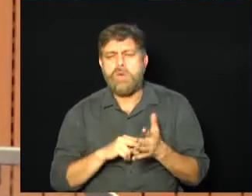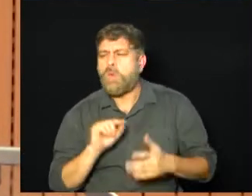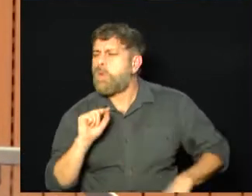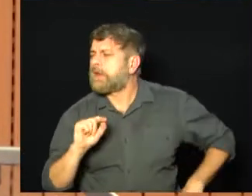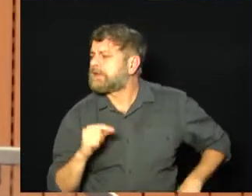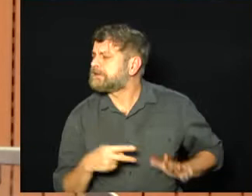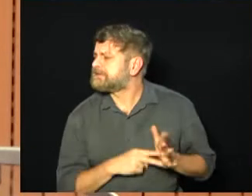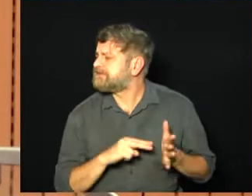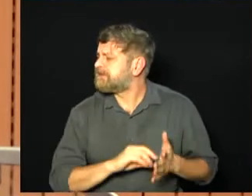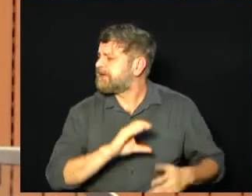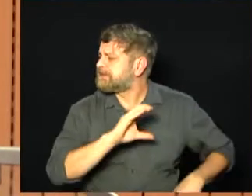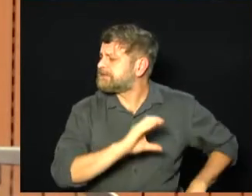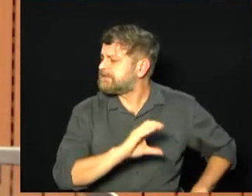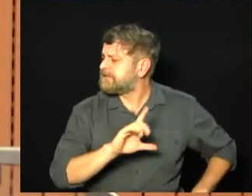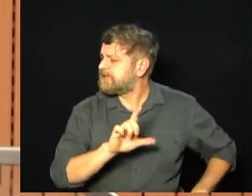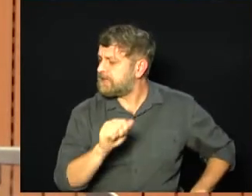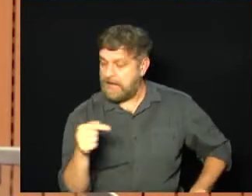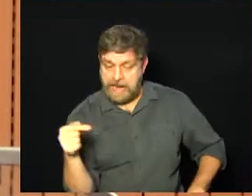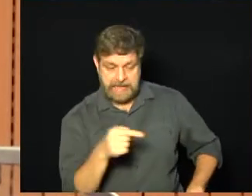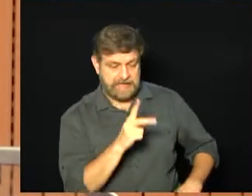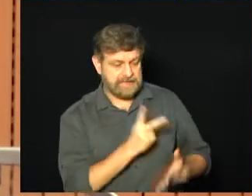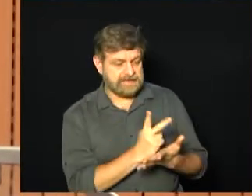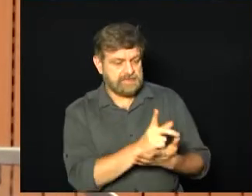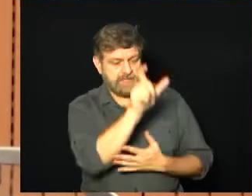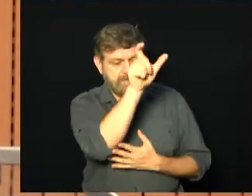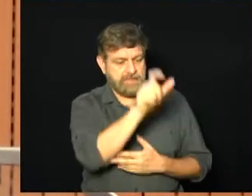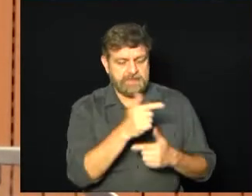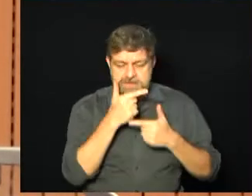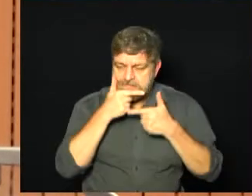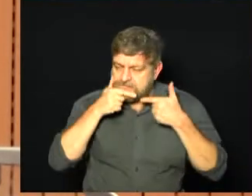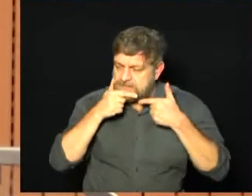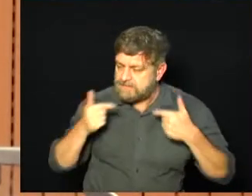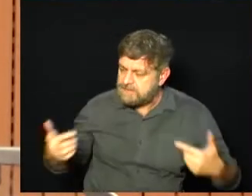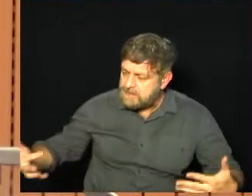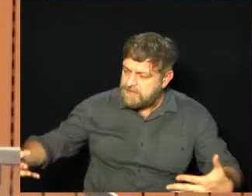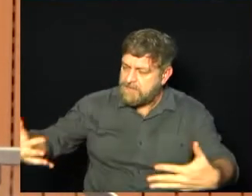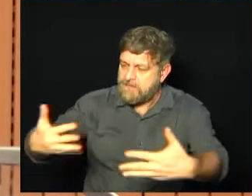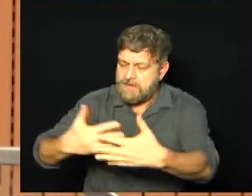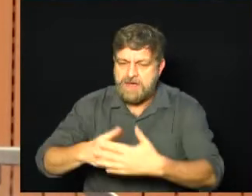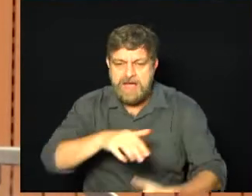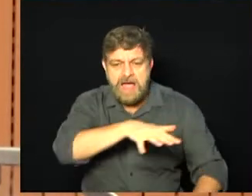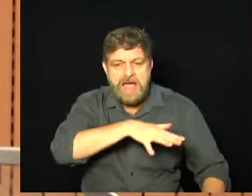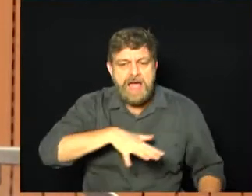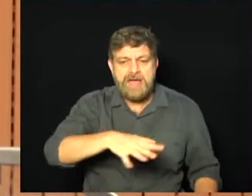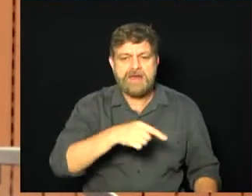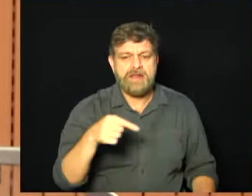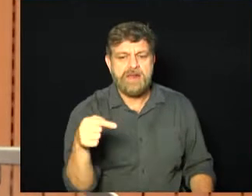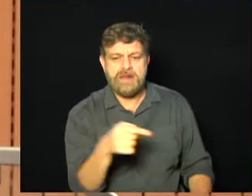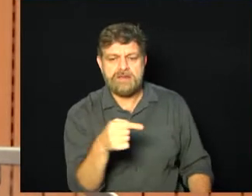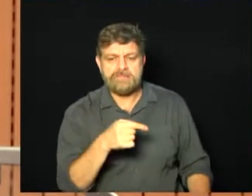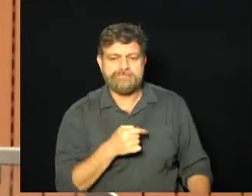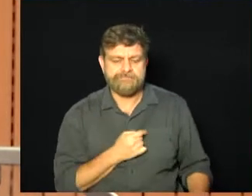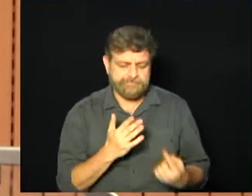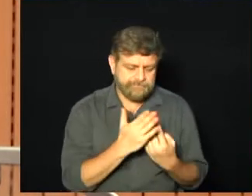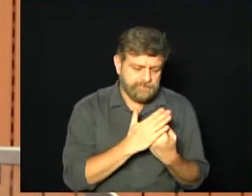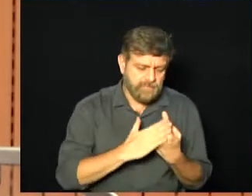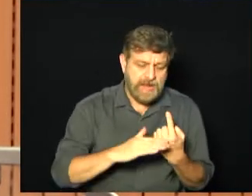CCLA, mas sempre tinha uma pessoa muito simpática nos recebendo e tornando aquele ambiente muito acolhedor.